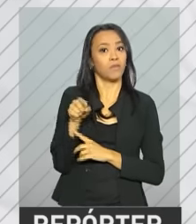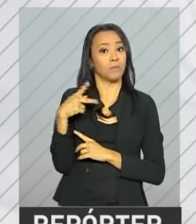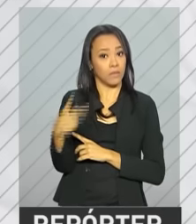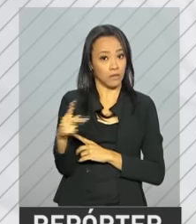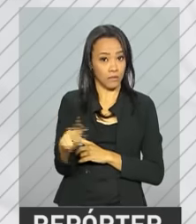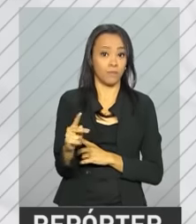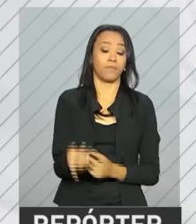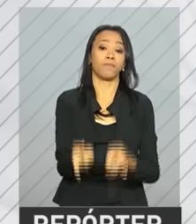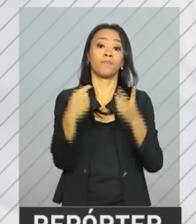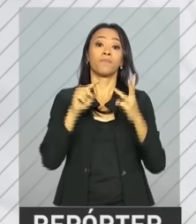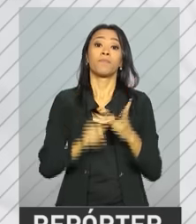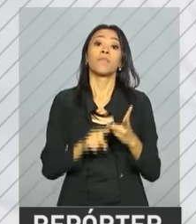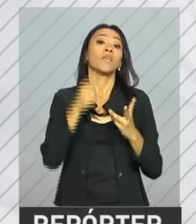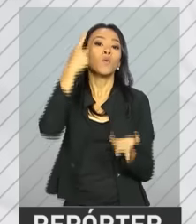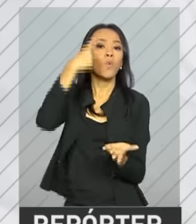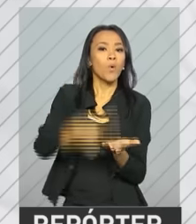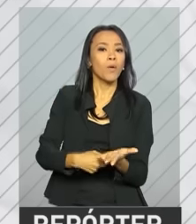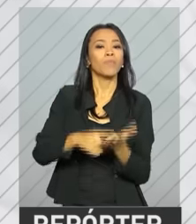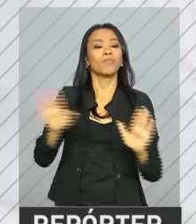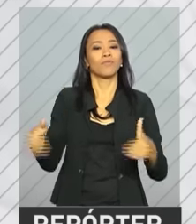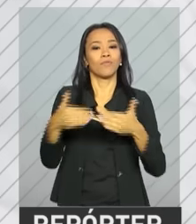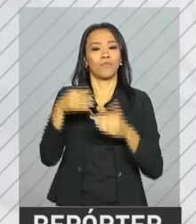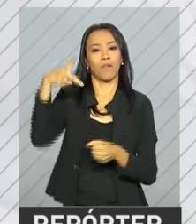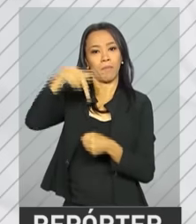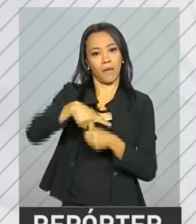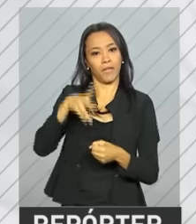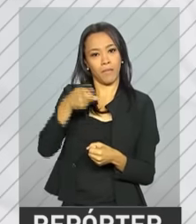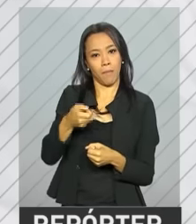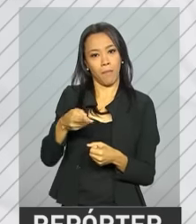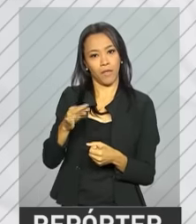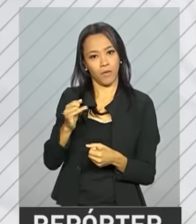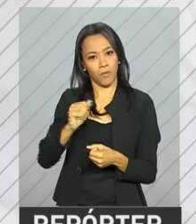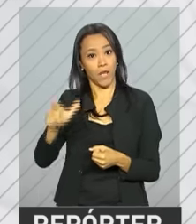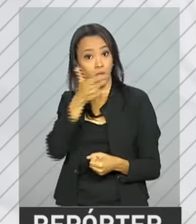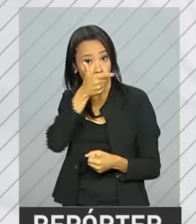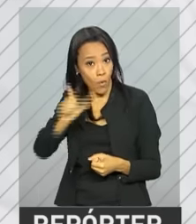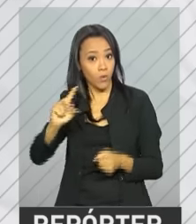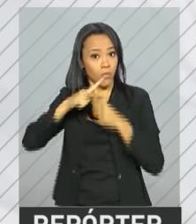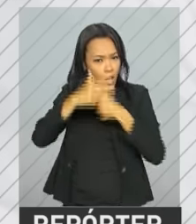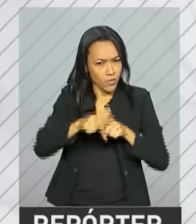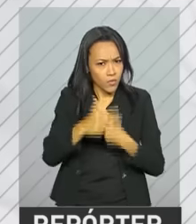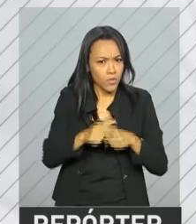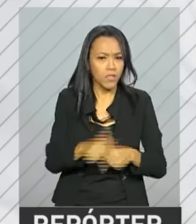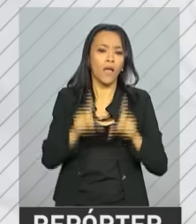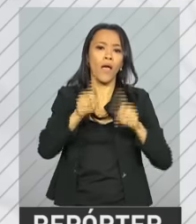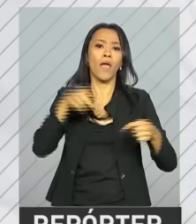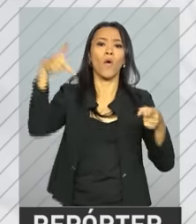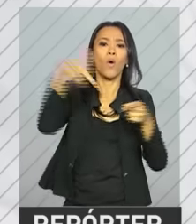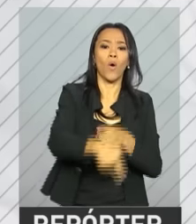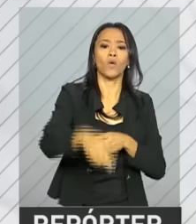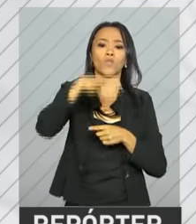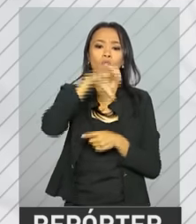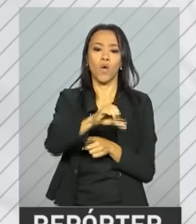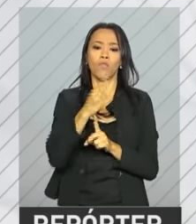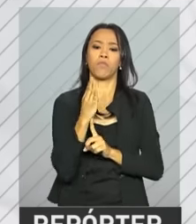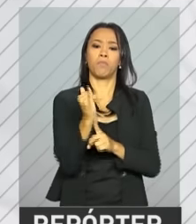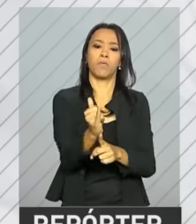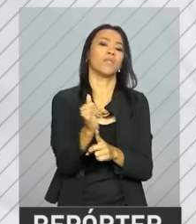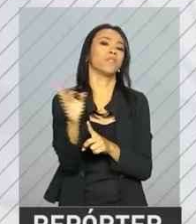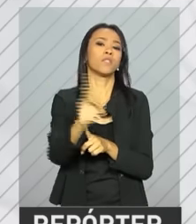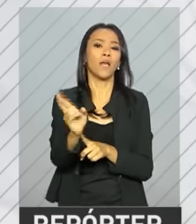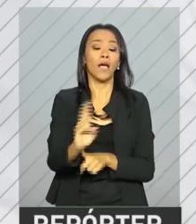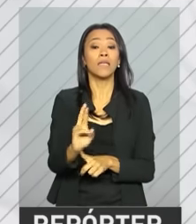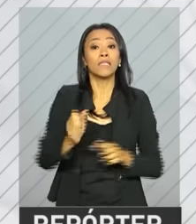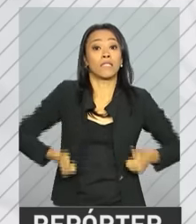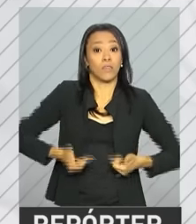incentivos e uma acordo com a Petrobras outro pilar no plano de ajuste é o corte de r9 bilhões deais nas